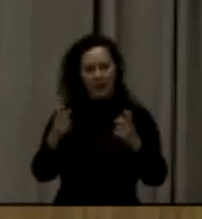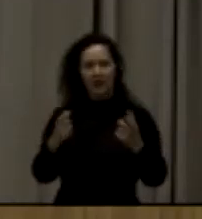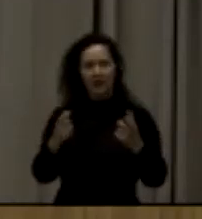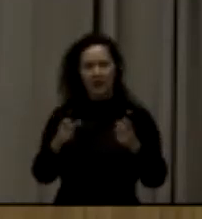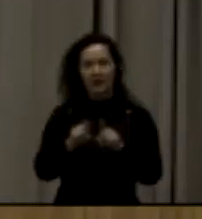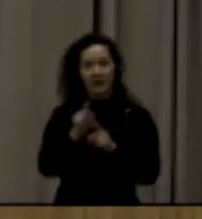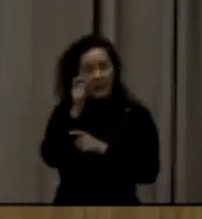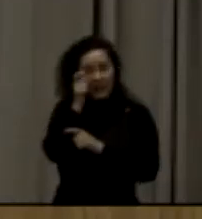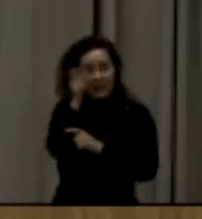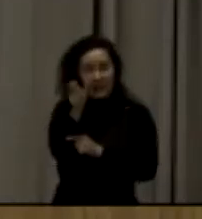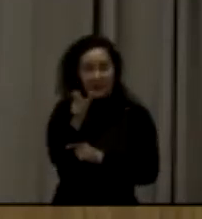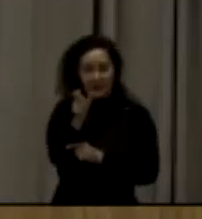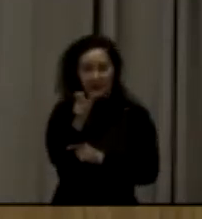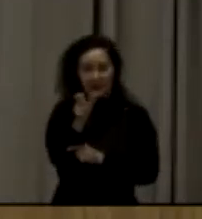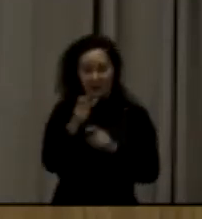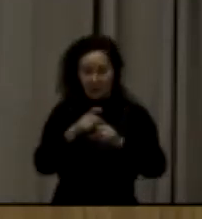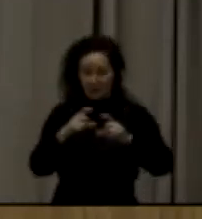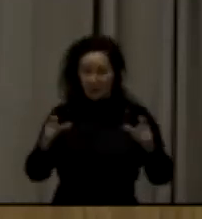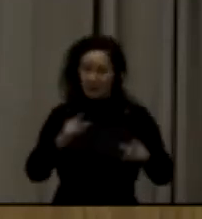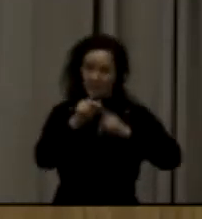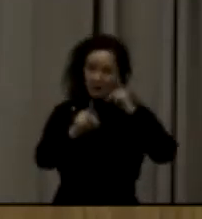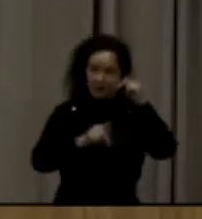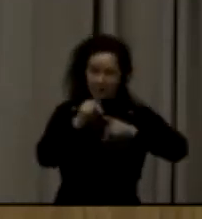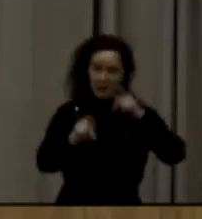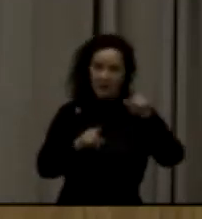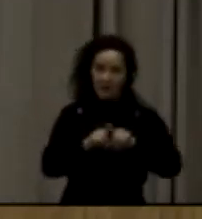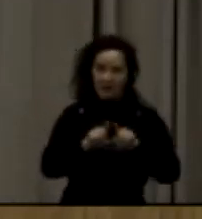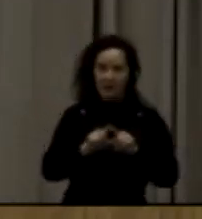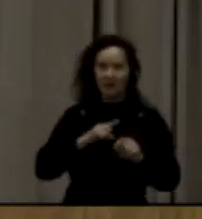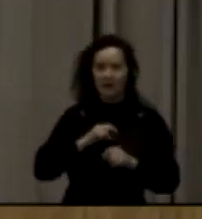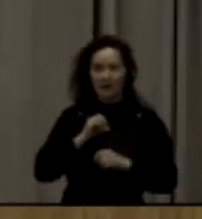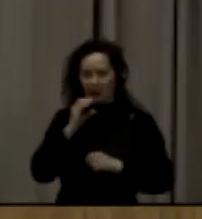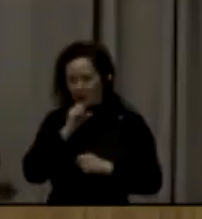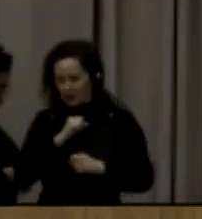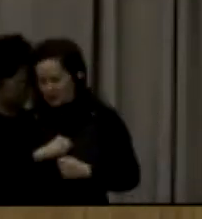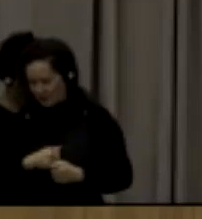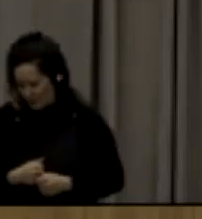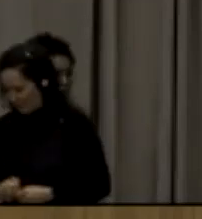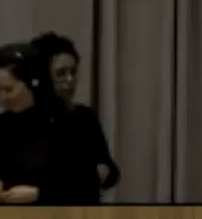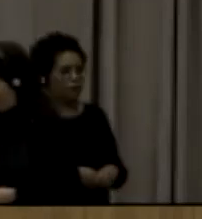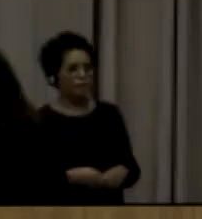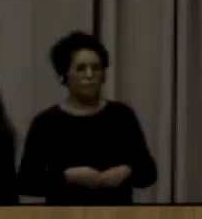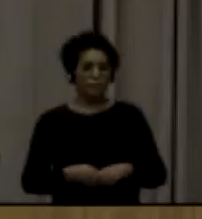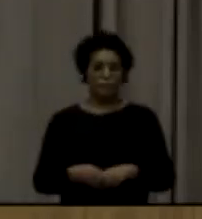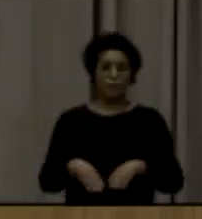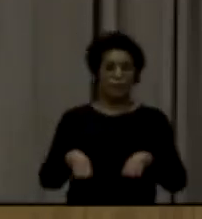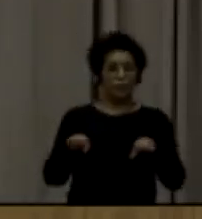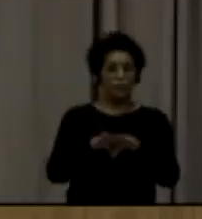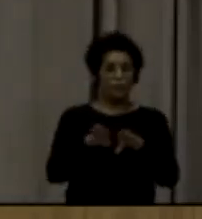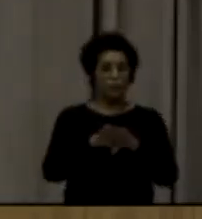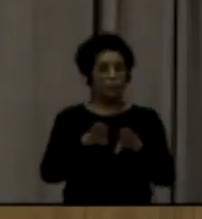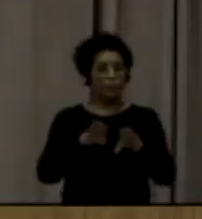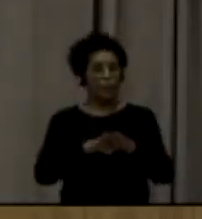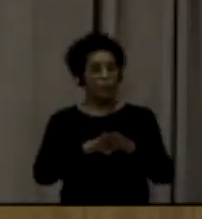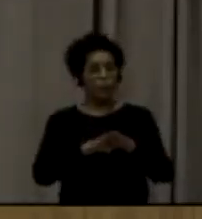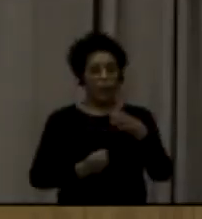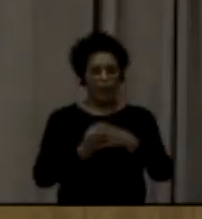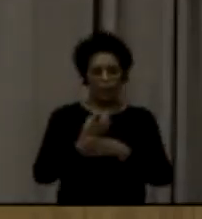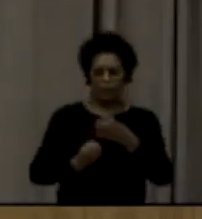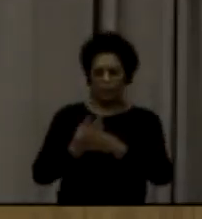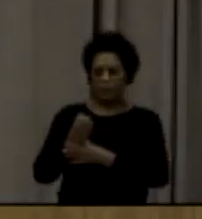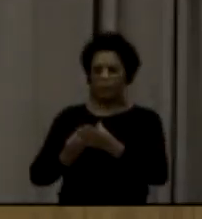muitos interesses majoritários da população. E, além disso, tem uma rapidez de produção, porque, na